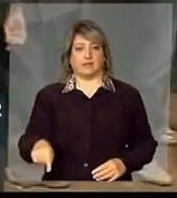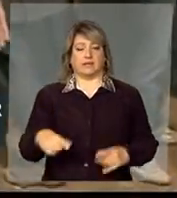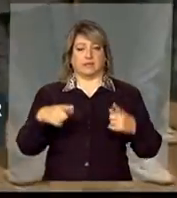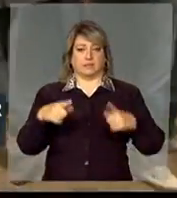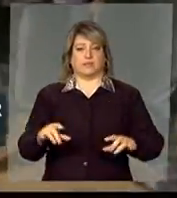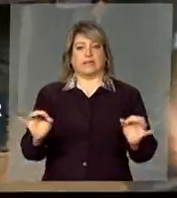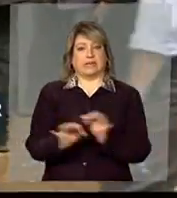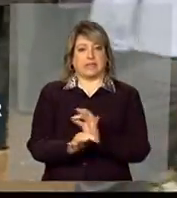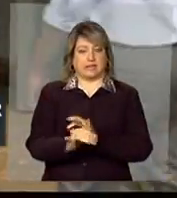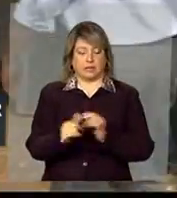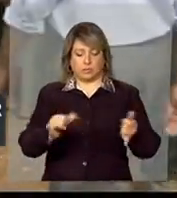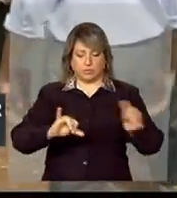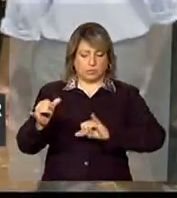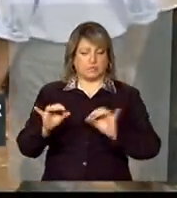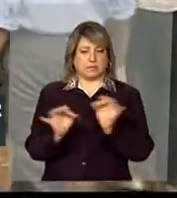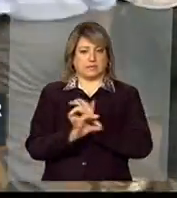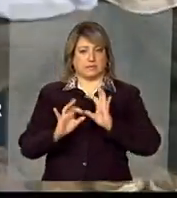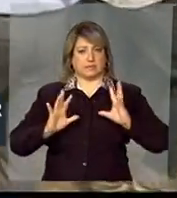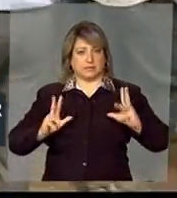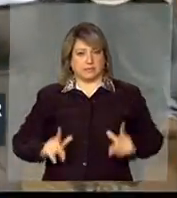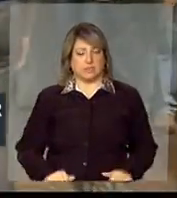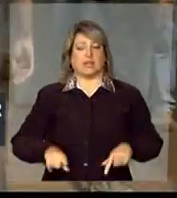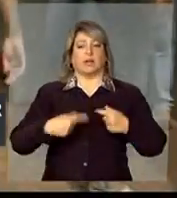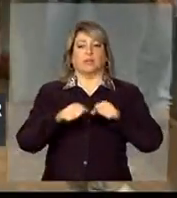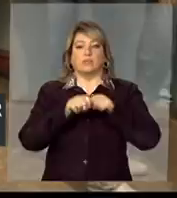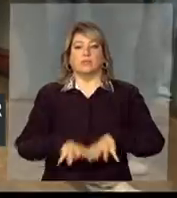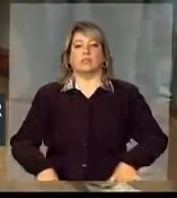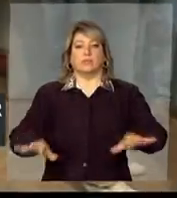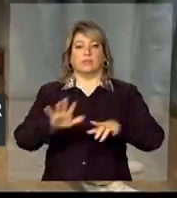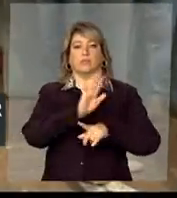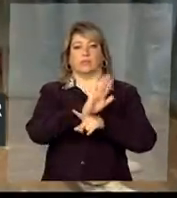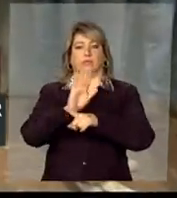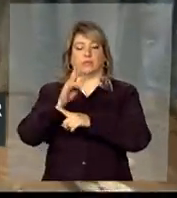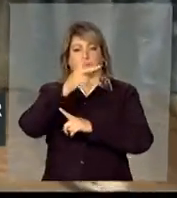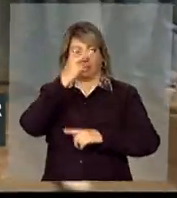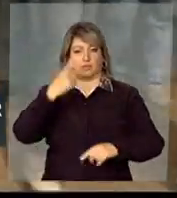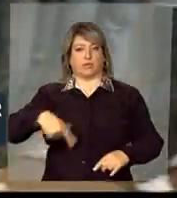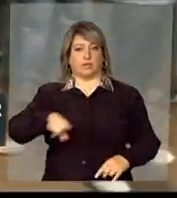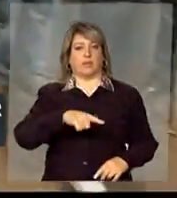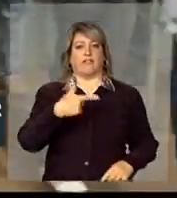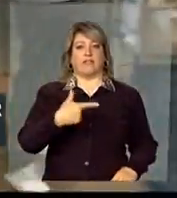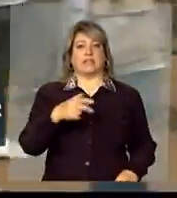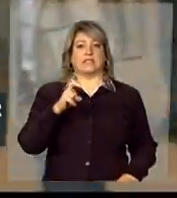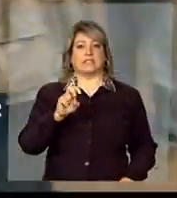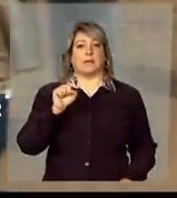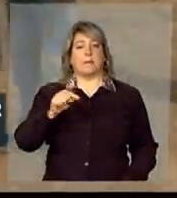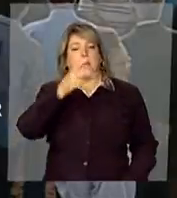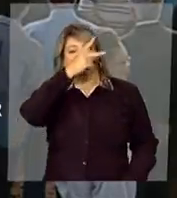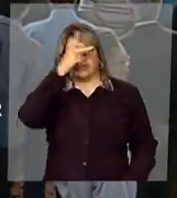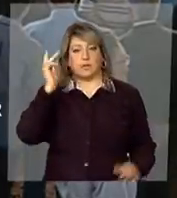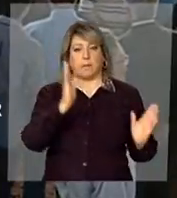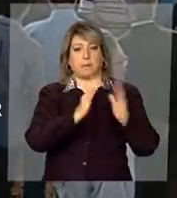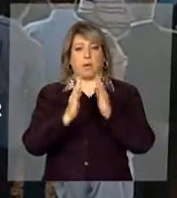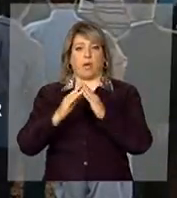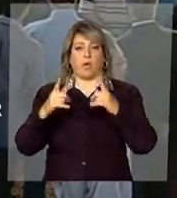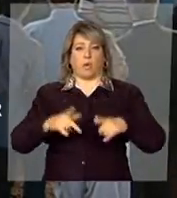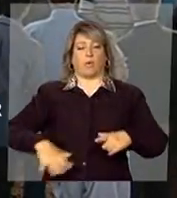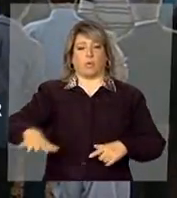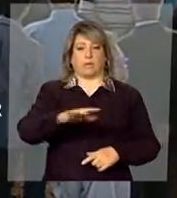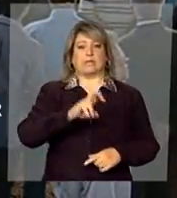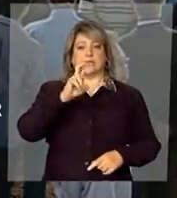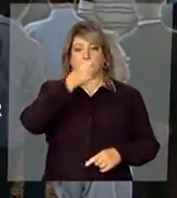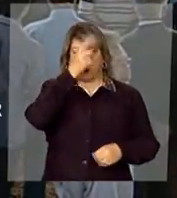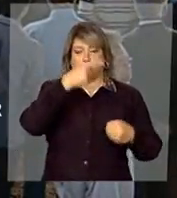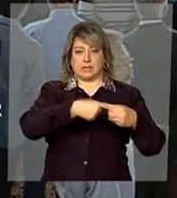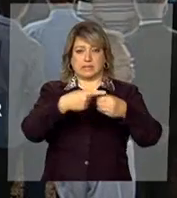onde é tratada, e então será distribuída a cerca de 25 mil pessoas, moradores de 5